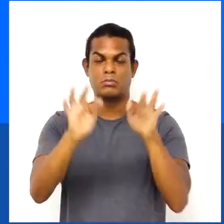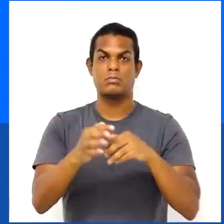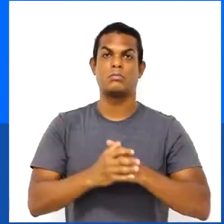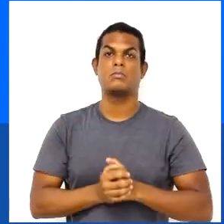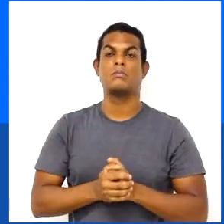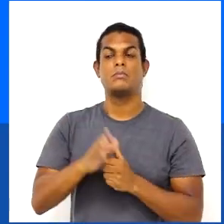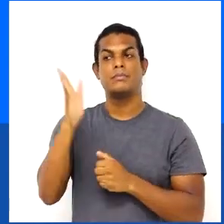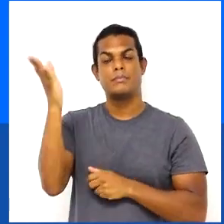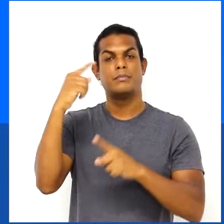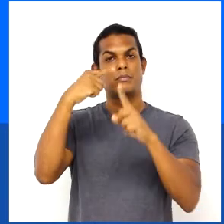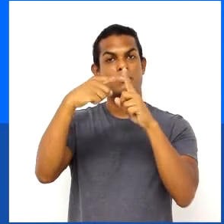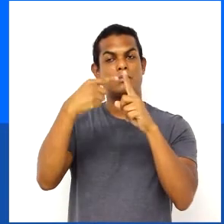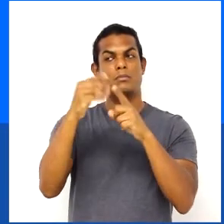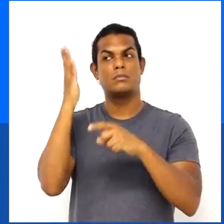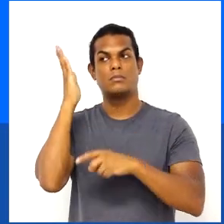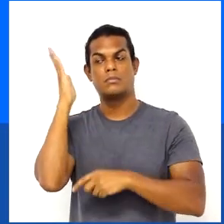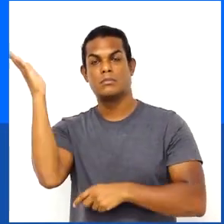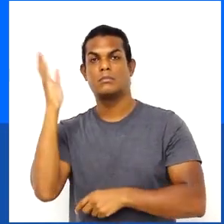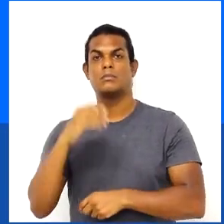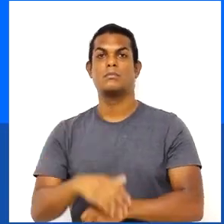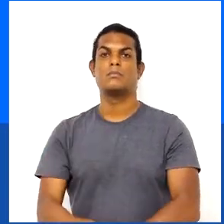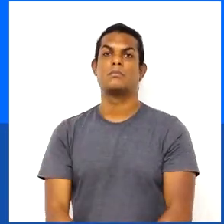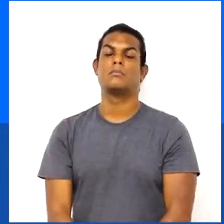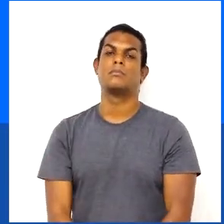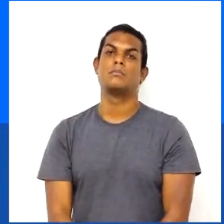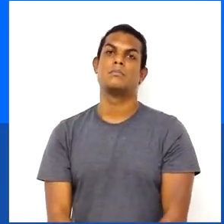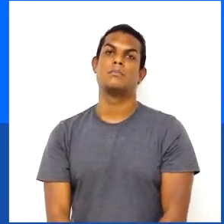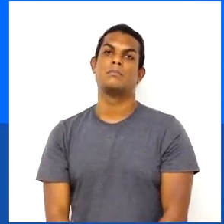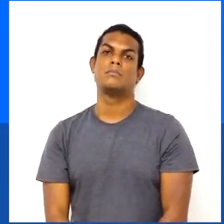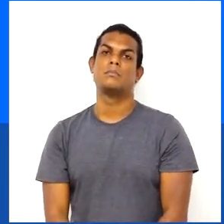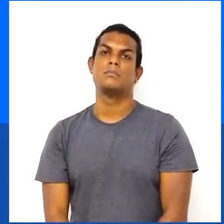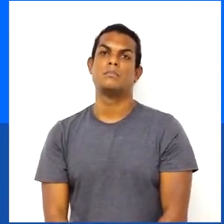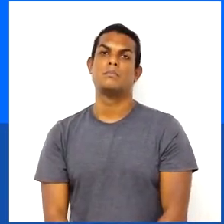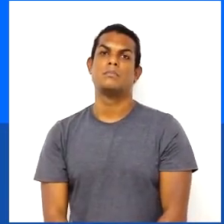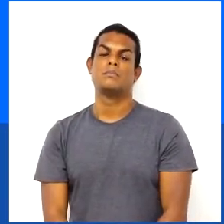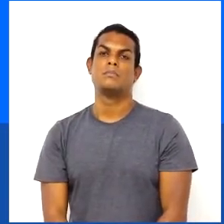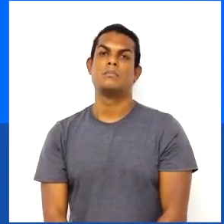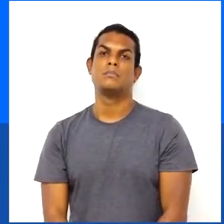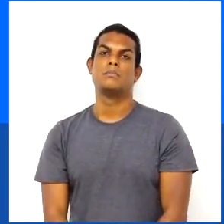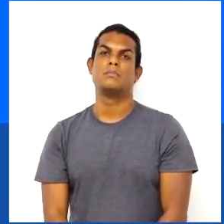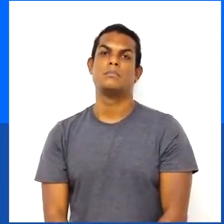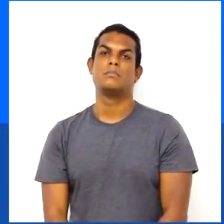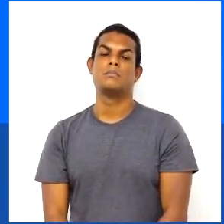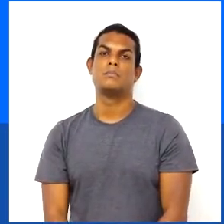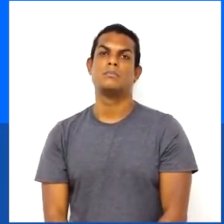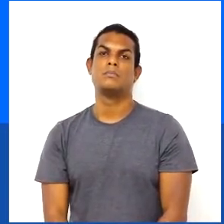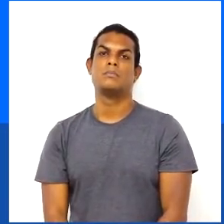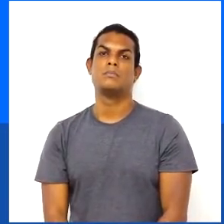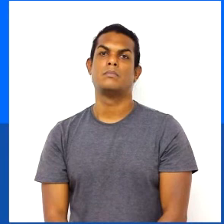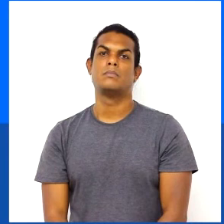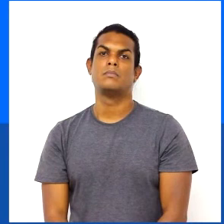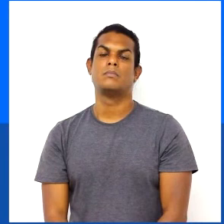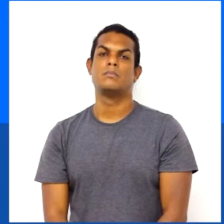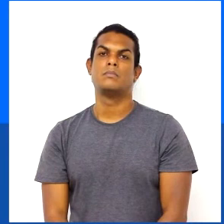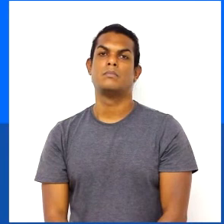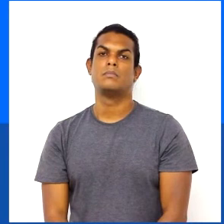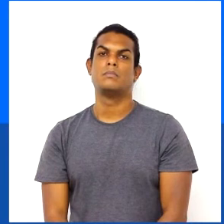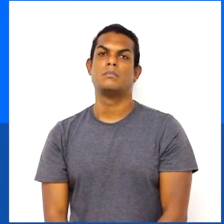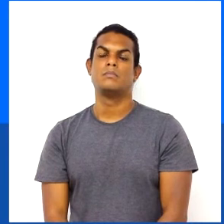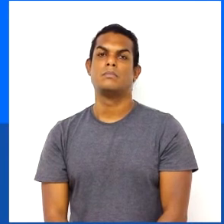ser igual ao limite inferior, que é 700, n sobre 2, que é 23,5,